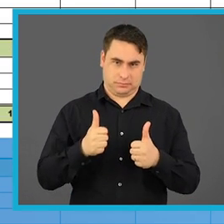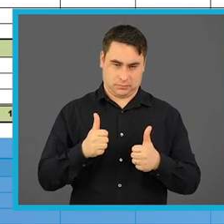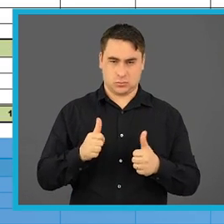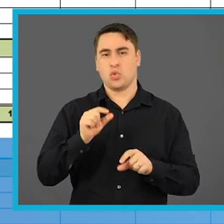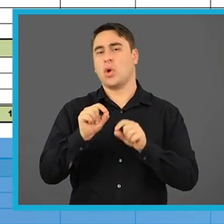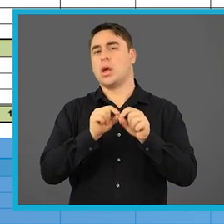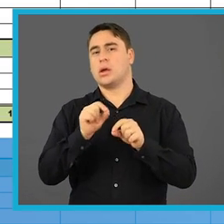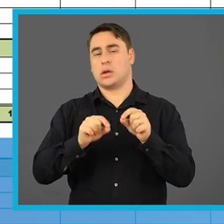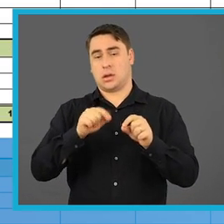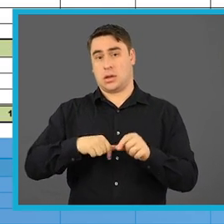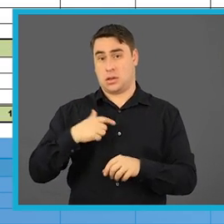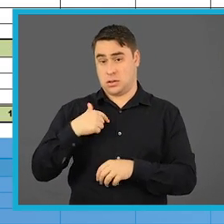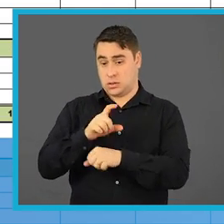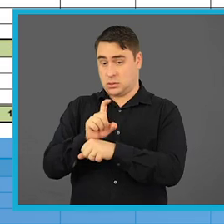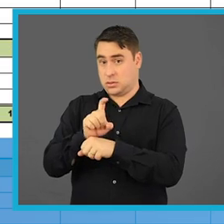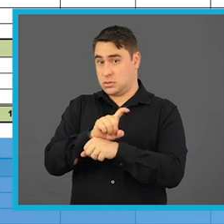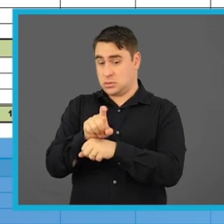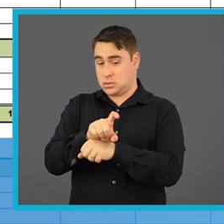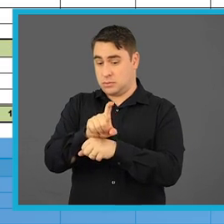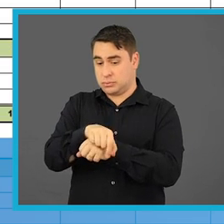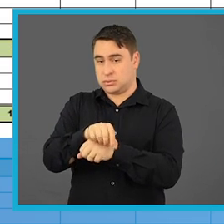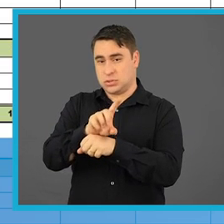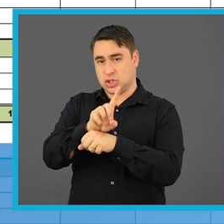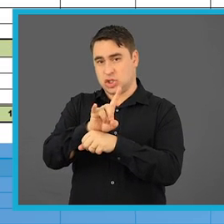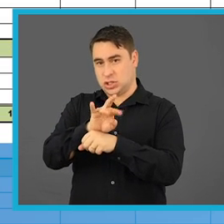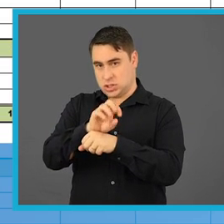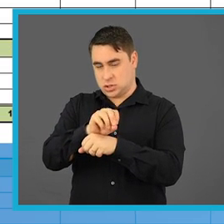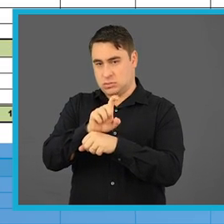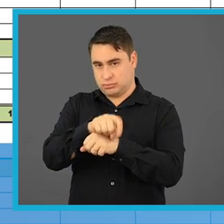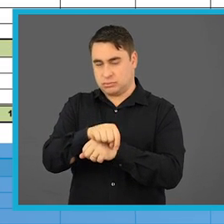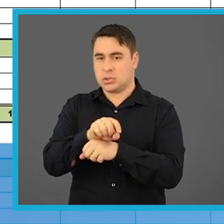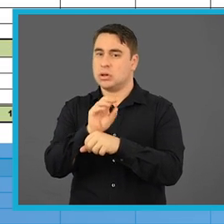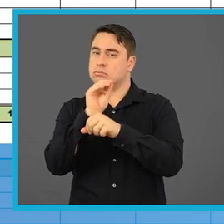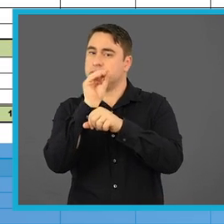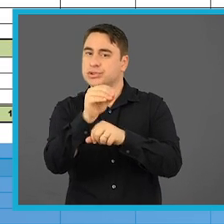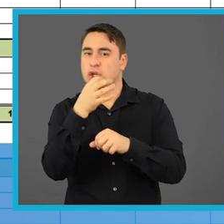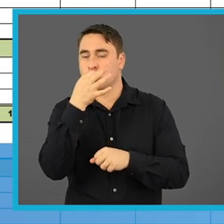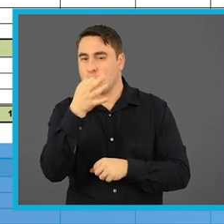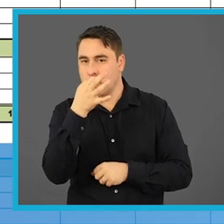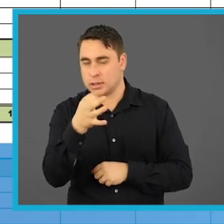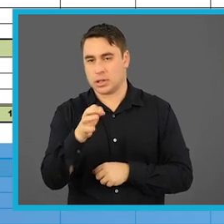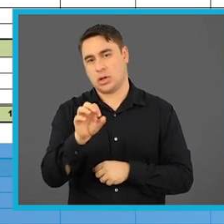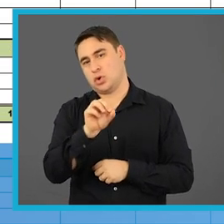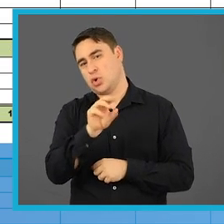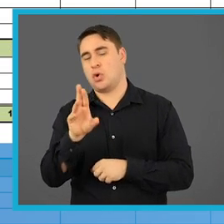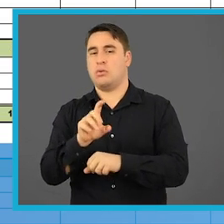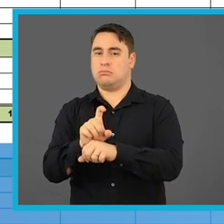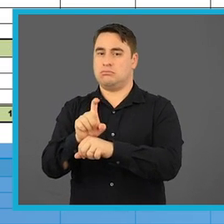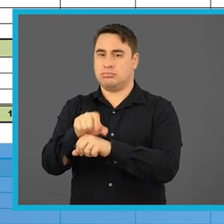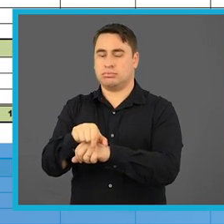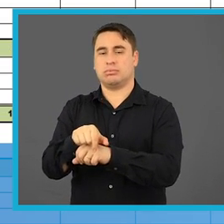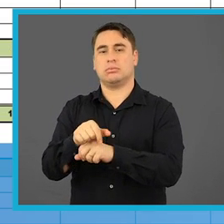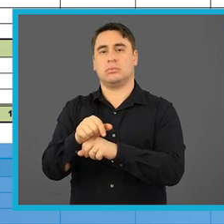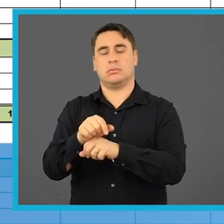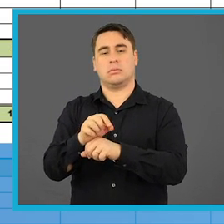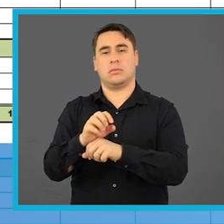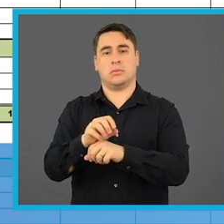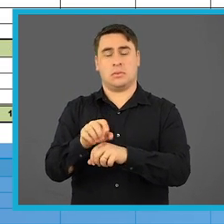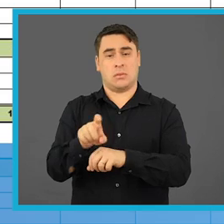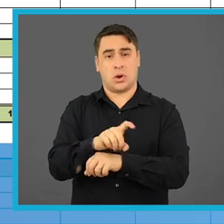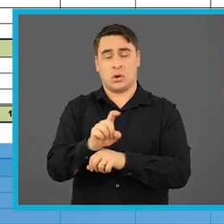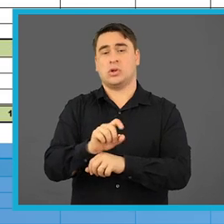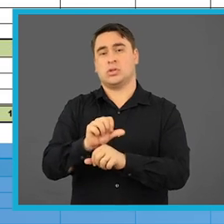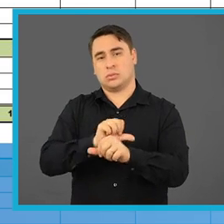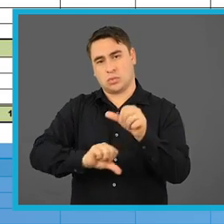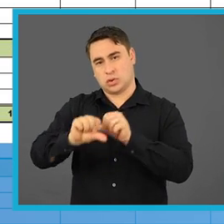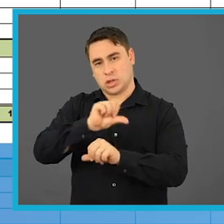comentário. O que é isso? Botão direito do mouse, inserir comentário quando eu não tenho comentário. Botão direito do